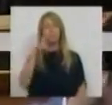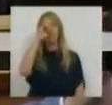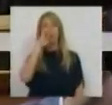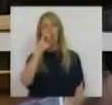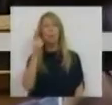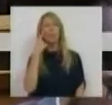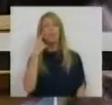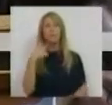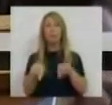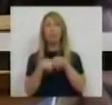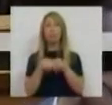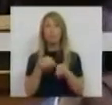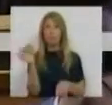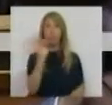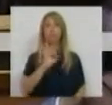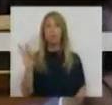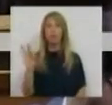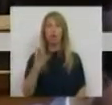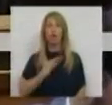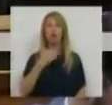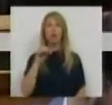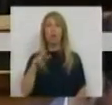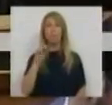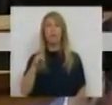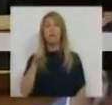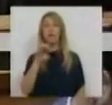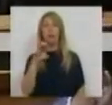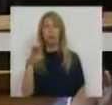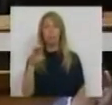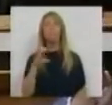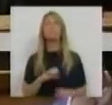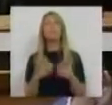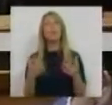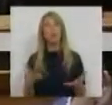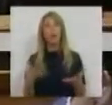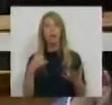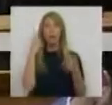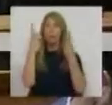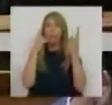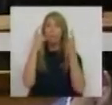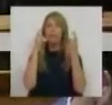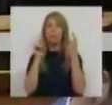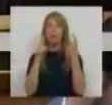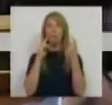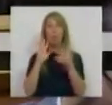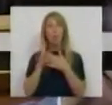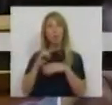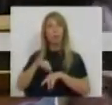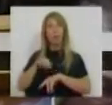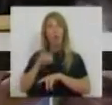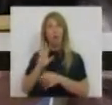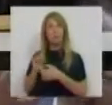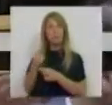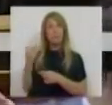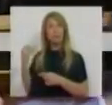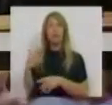conhecido político francês, Dominique de Villepin, e a sua reflexão ainda nas últimas horas sobre a matéria.